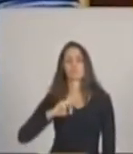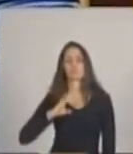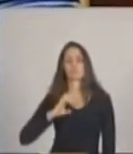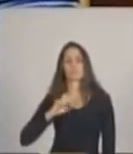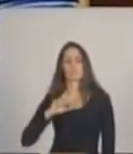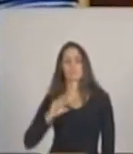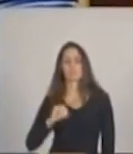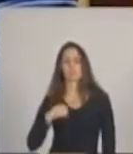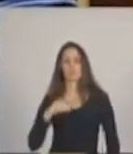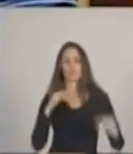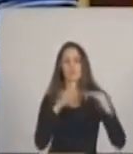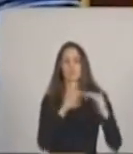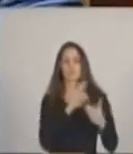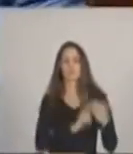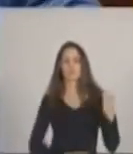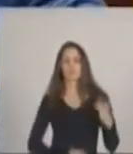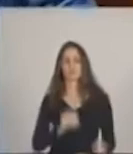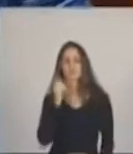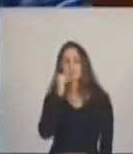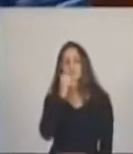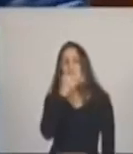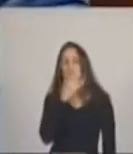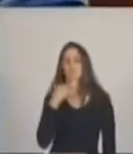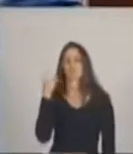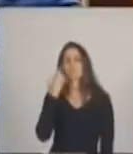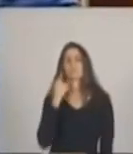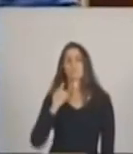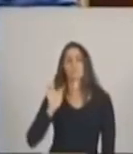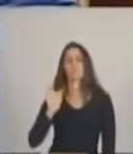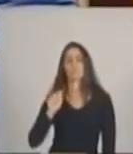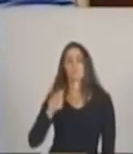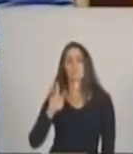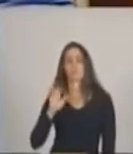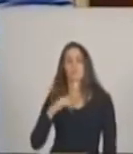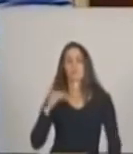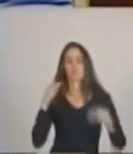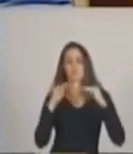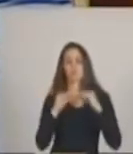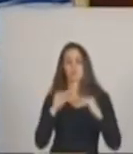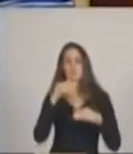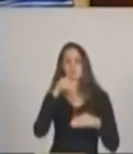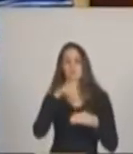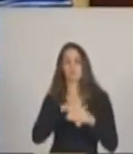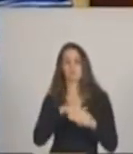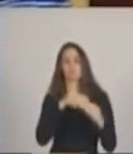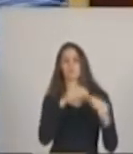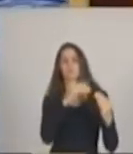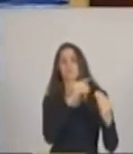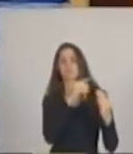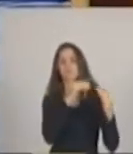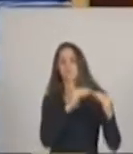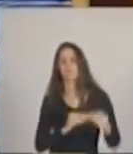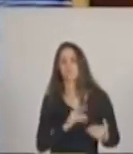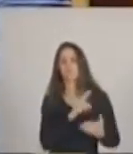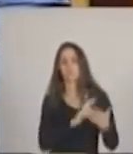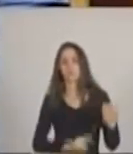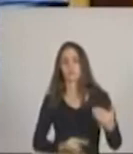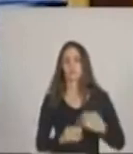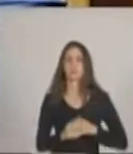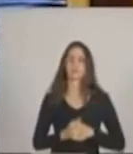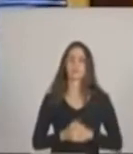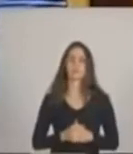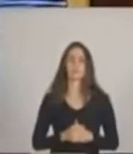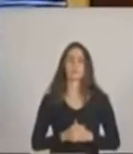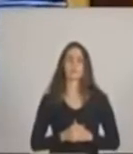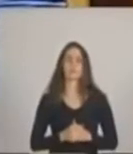Com o relator. Deputado doutor Rafael Favato. Com o relator. Também vou acompanhar o entendimento do deputado Janete.